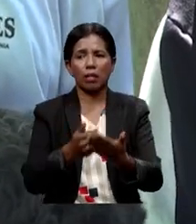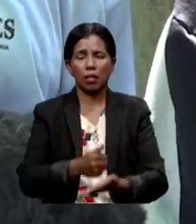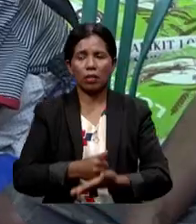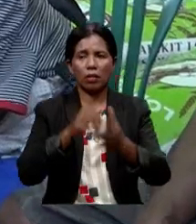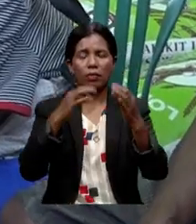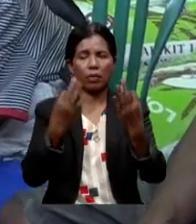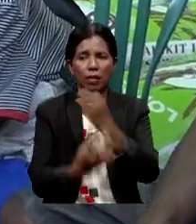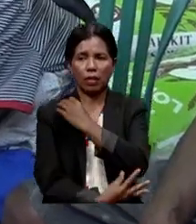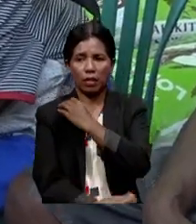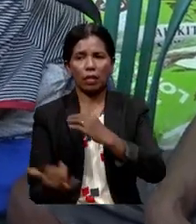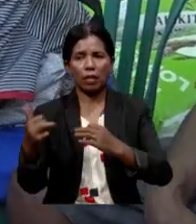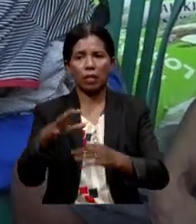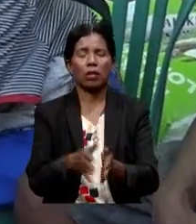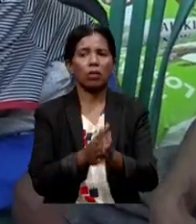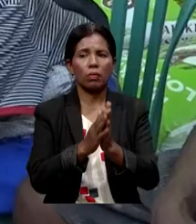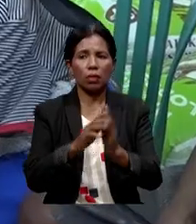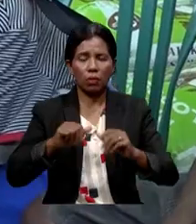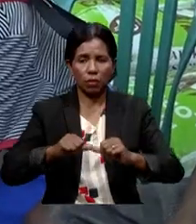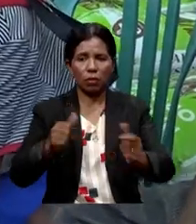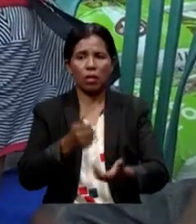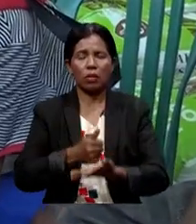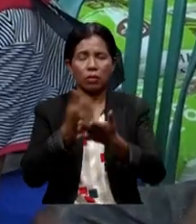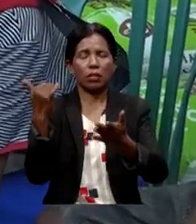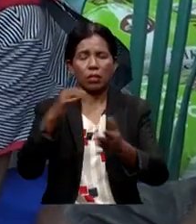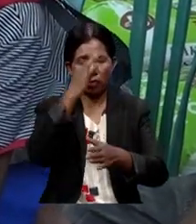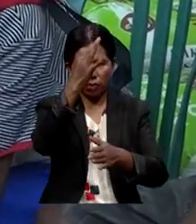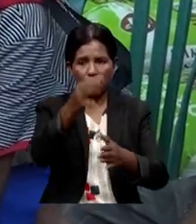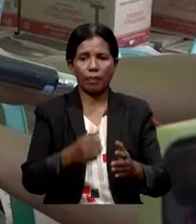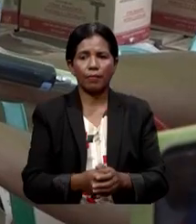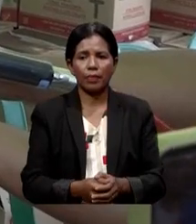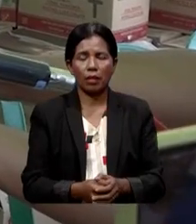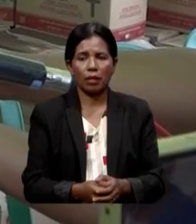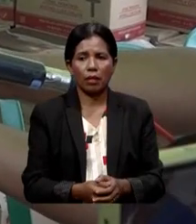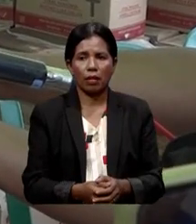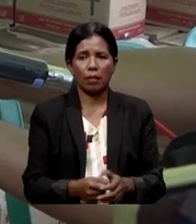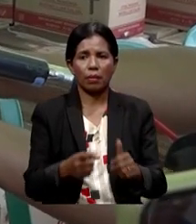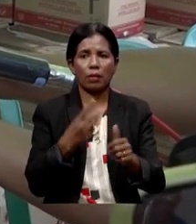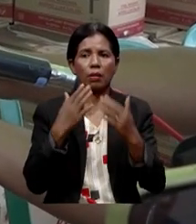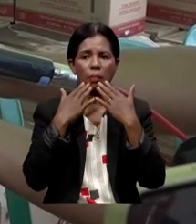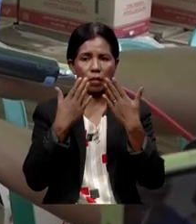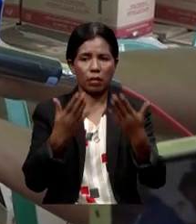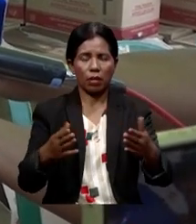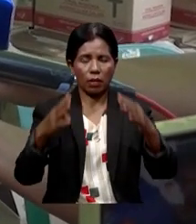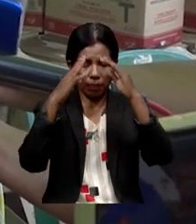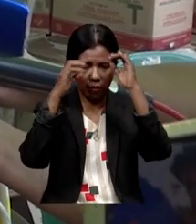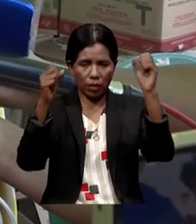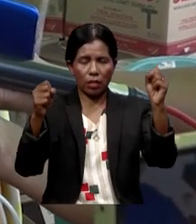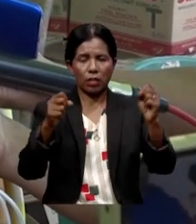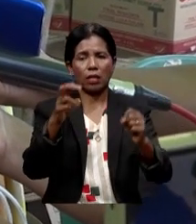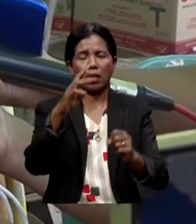família vulnerável Sira, no russo atu continua apoio a Sira e ao futuro. Nós posto, primeiro agradecer para o Presidente da